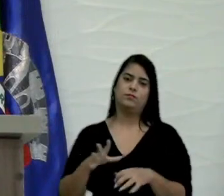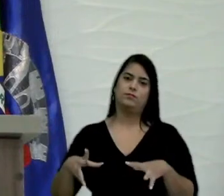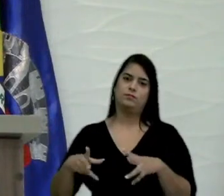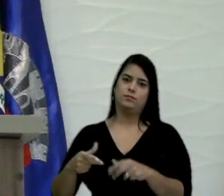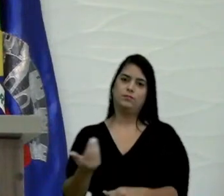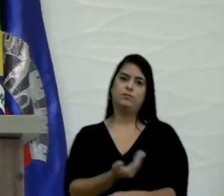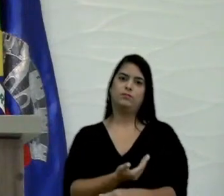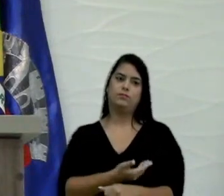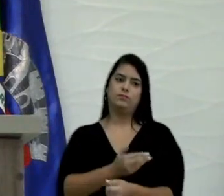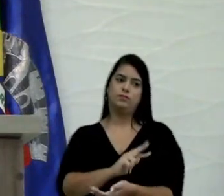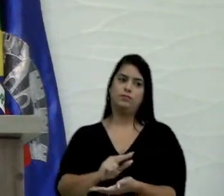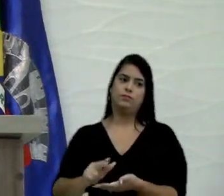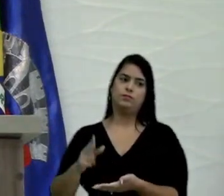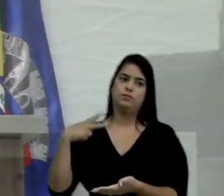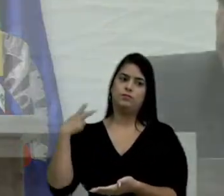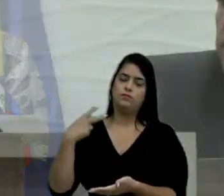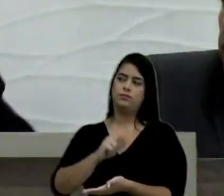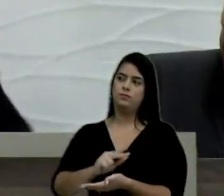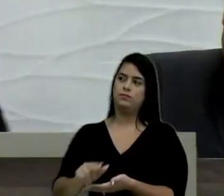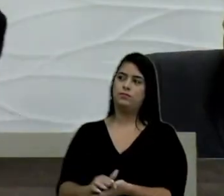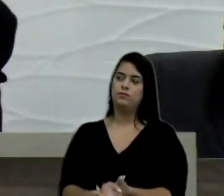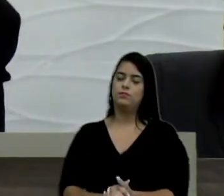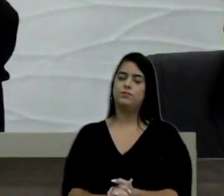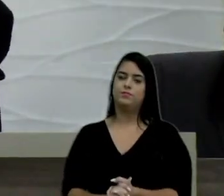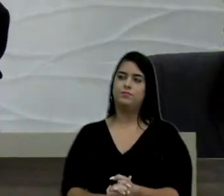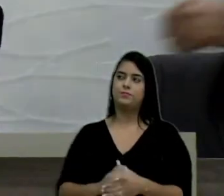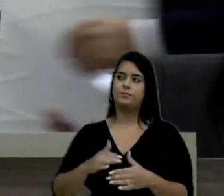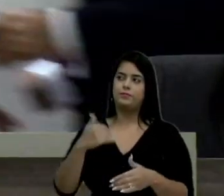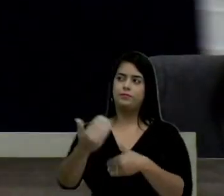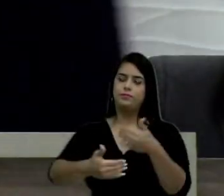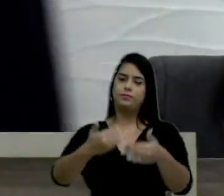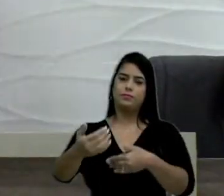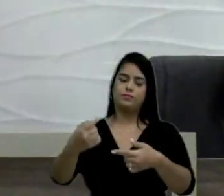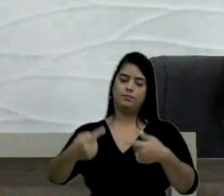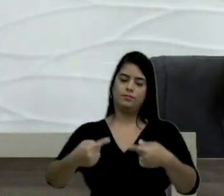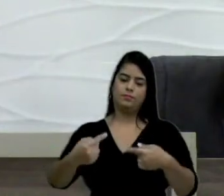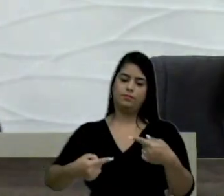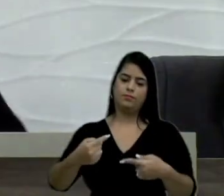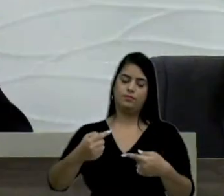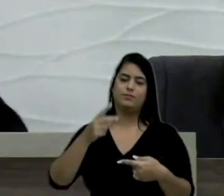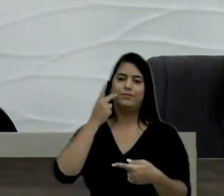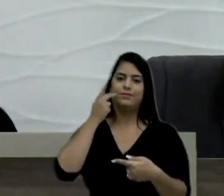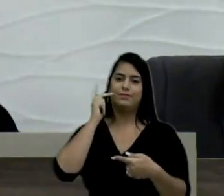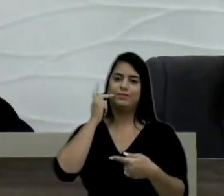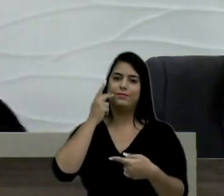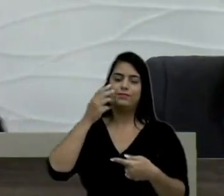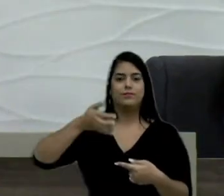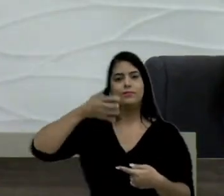colegas vereadores continu discussão discutindo o vereador P